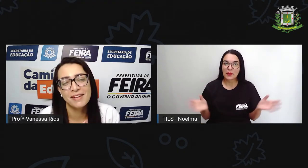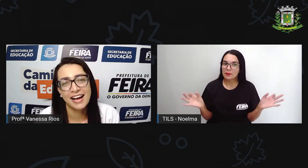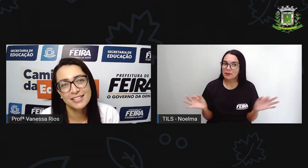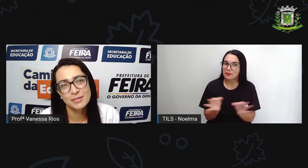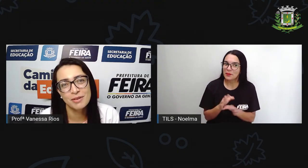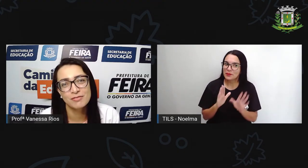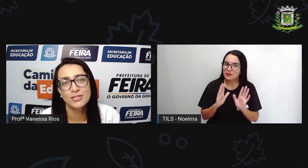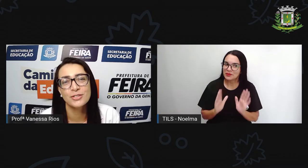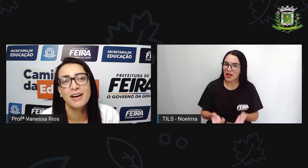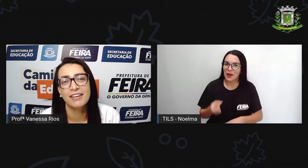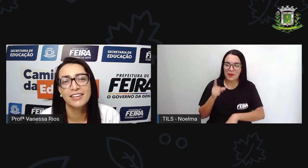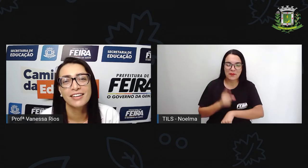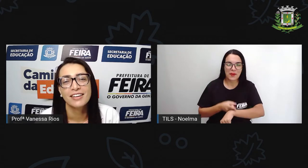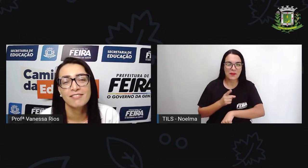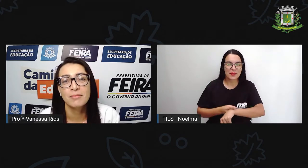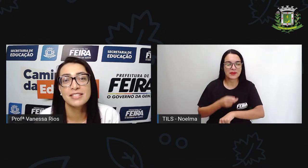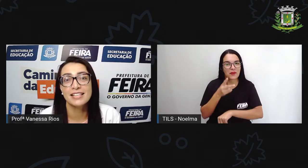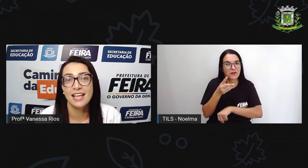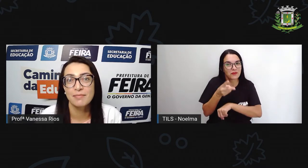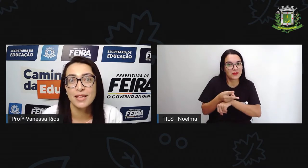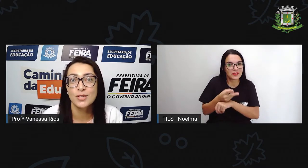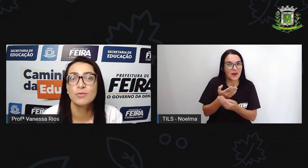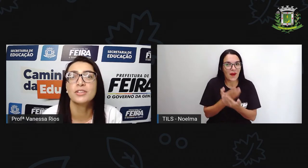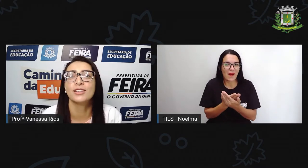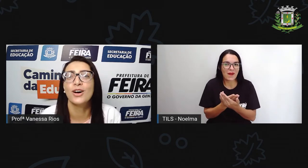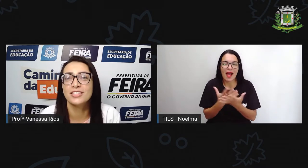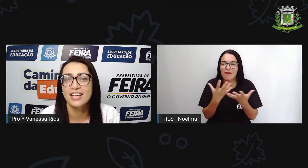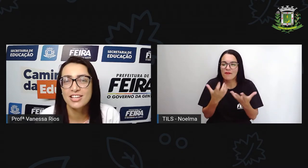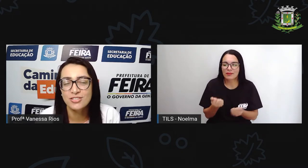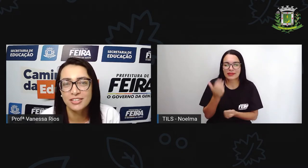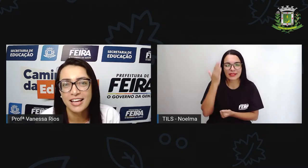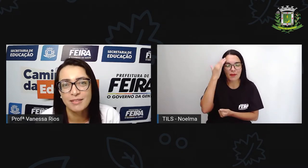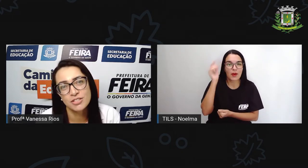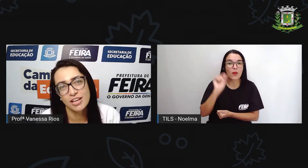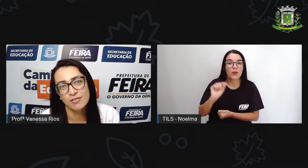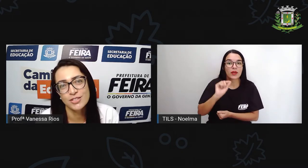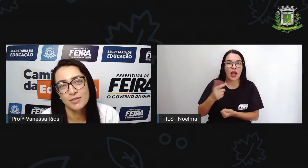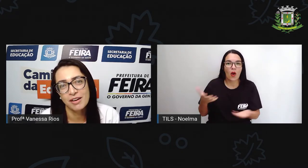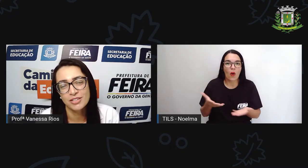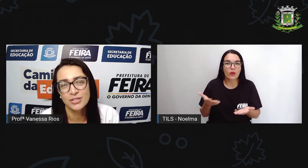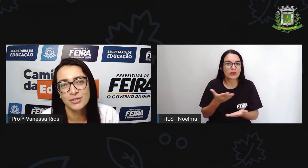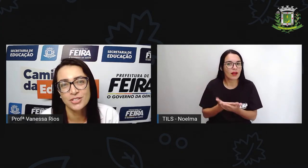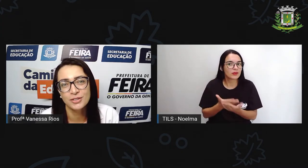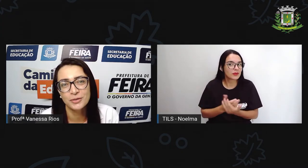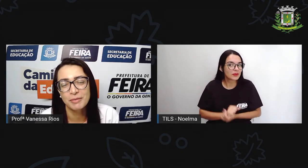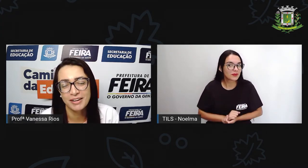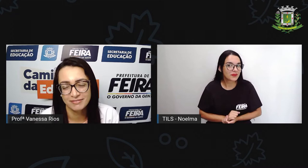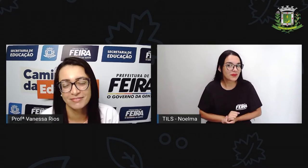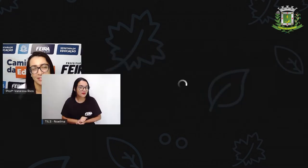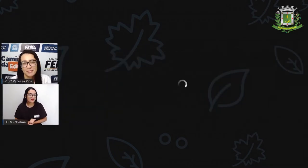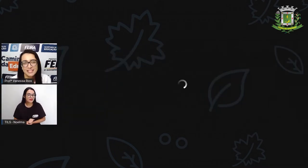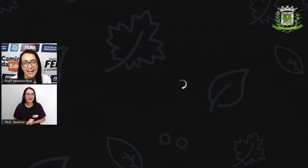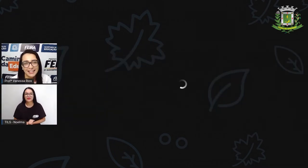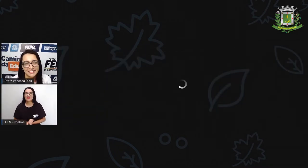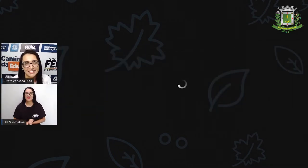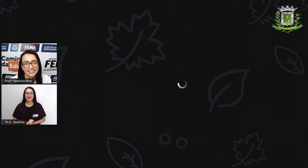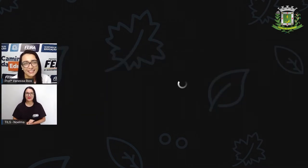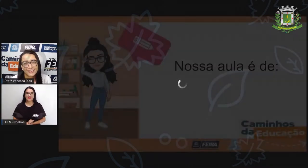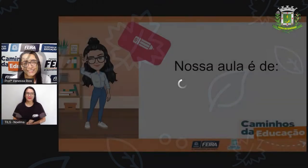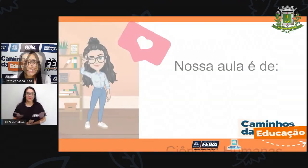para mais uma videoaula. Vamos lá saber sobre o que nós estudaremos na videoaula de hoje, turma. Vamos